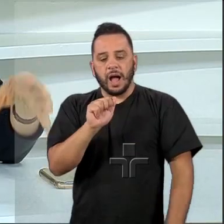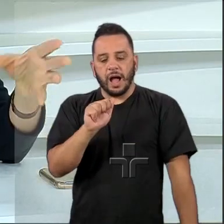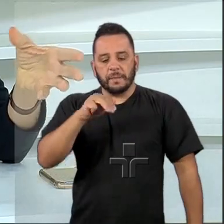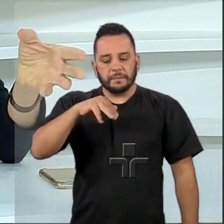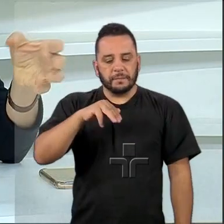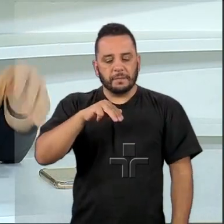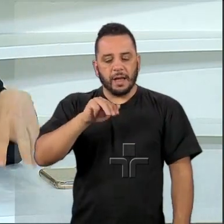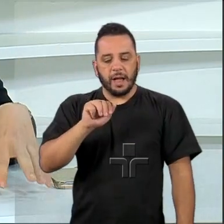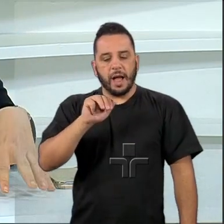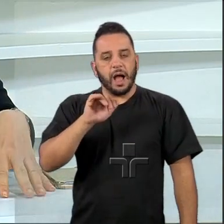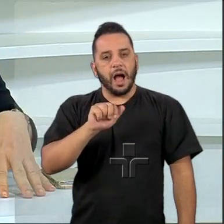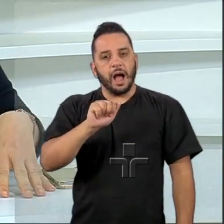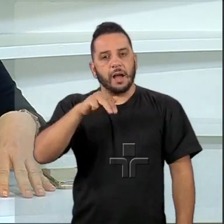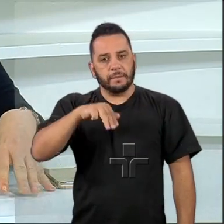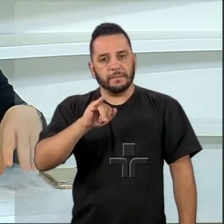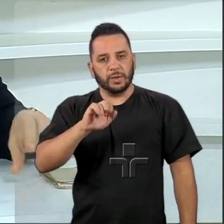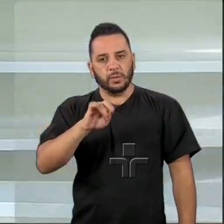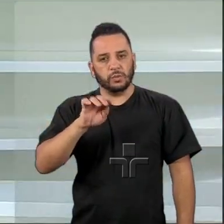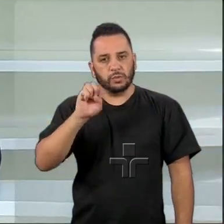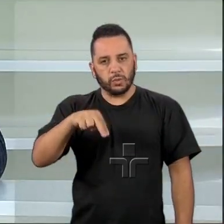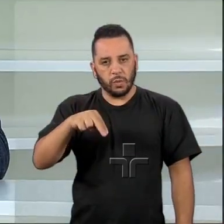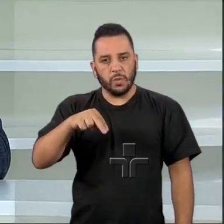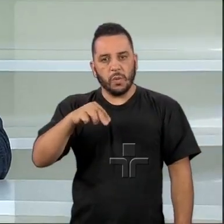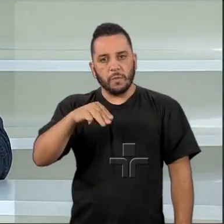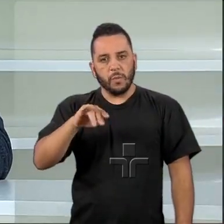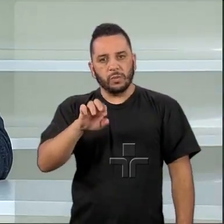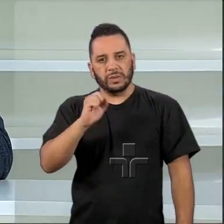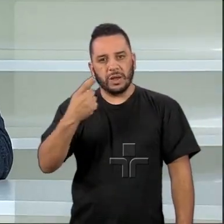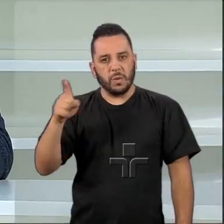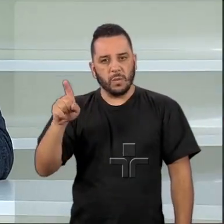o Augusto Mourão, como chamou o Bolsonaro,